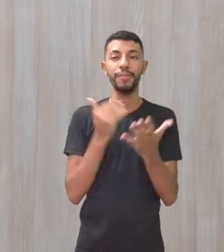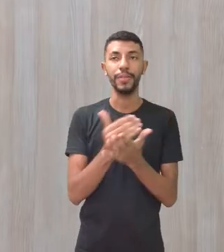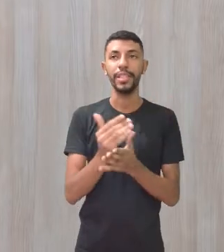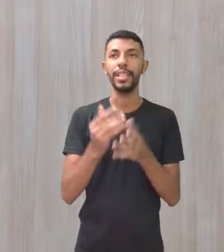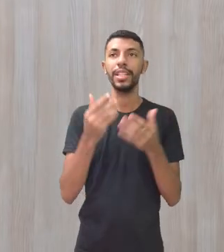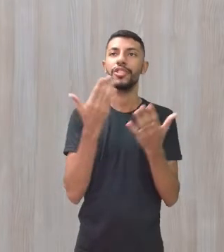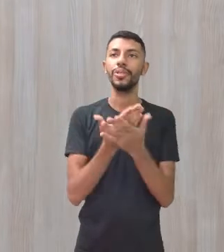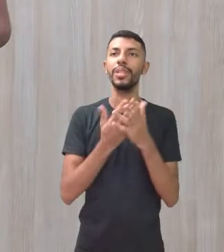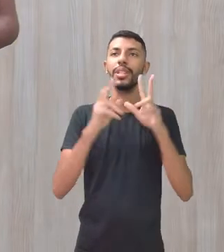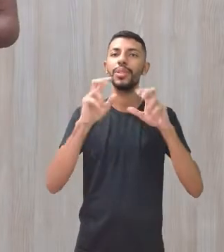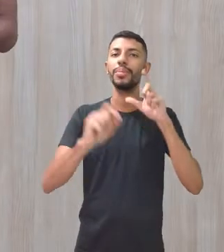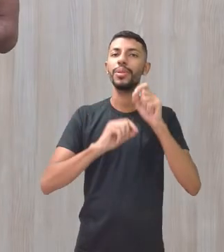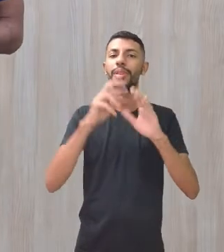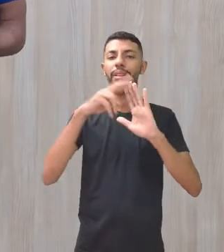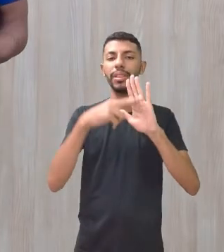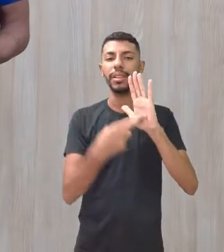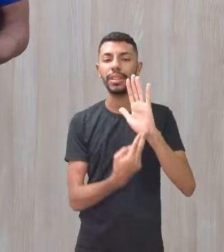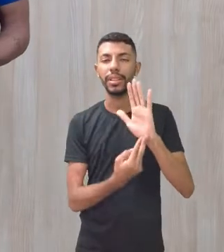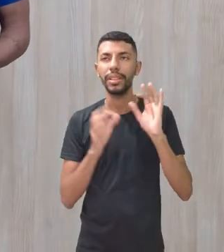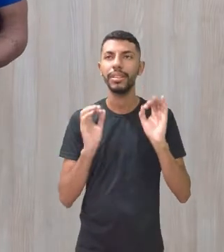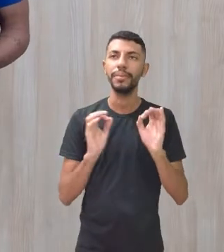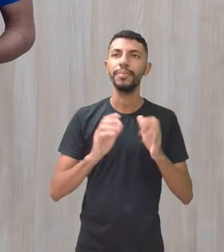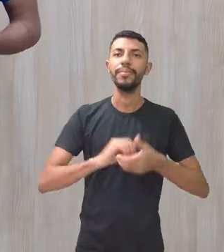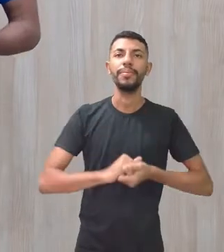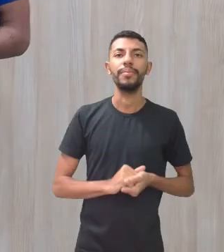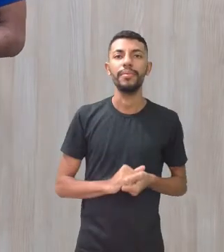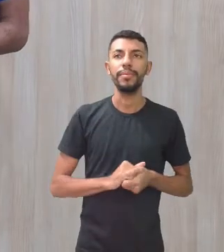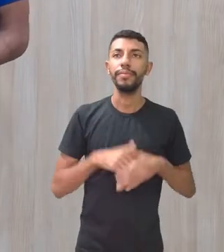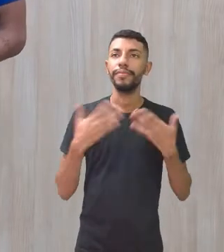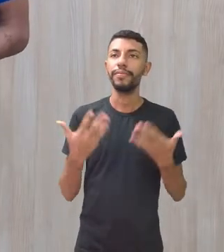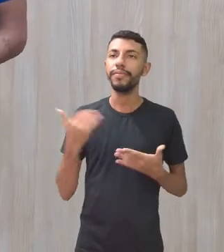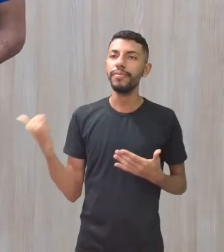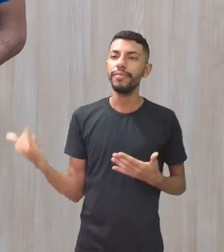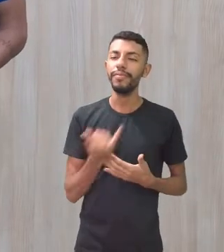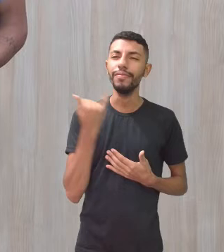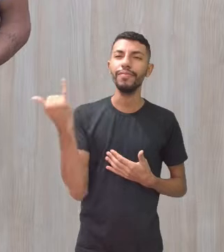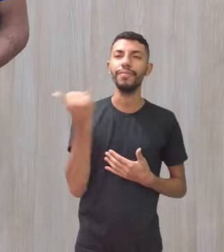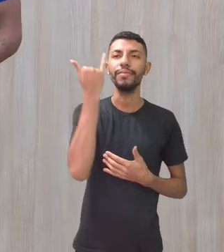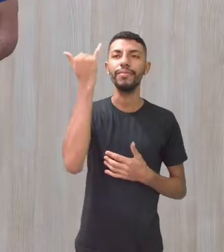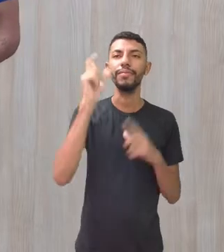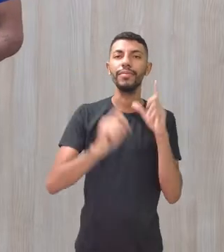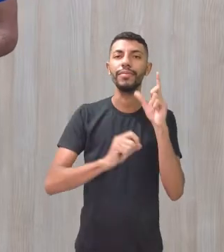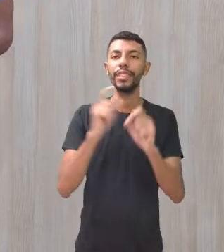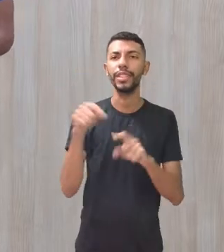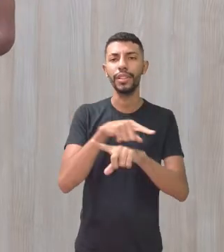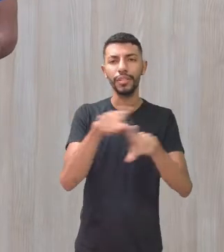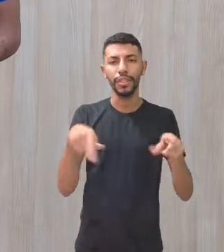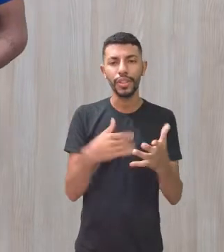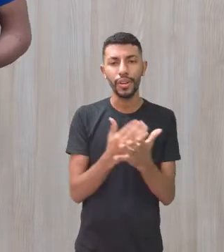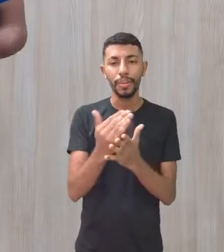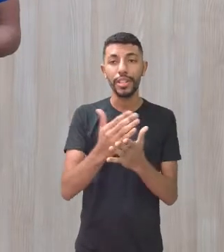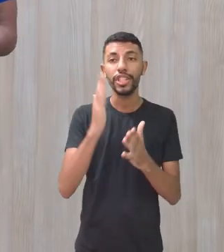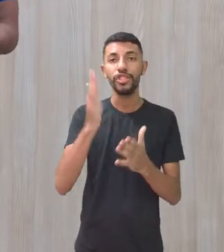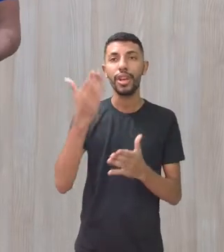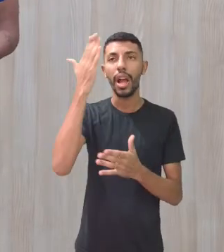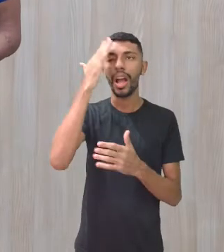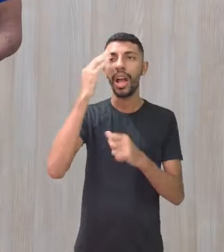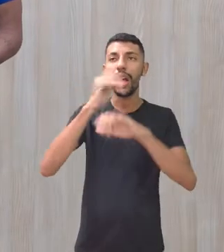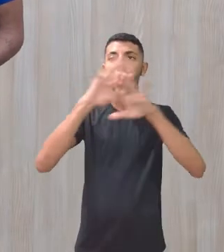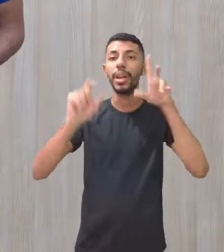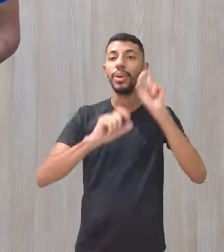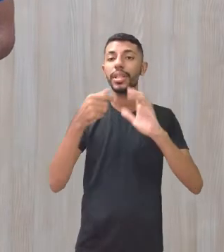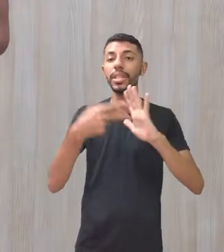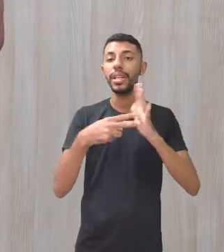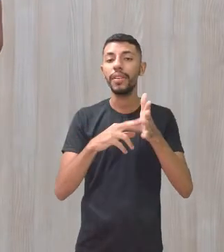os regulamentos, né? A gente vai falar sobre regulamentações, então é muito importante que vocês iniciem sabendo o que é um